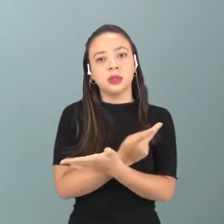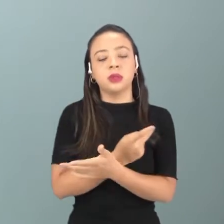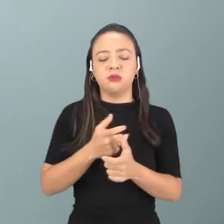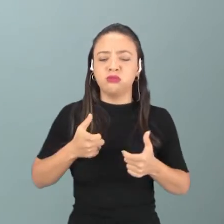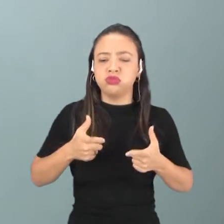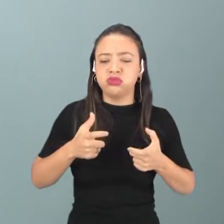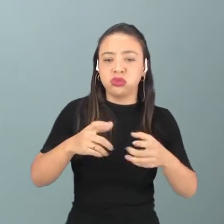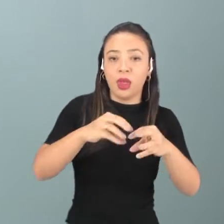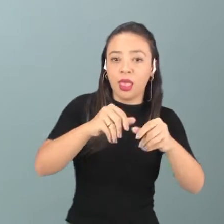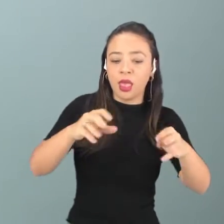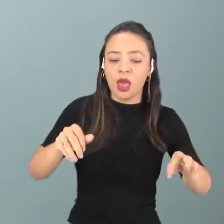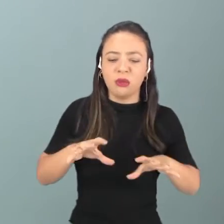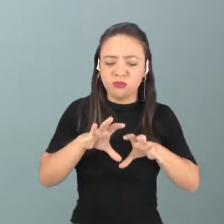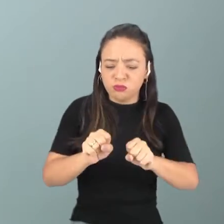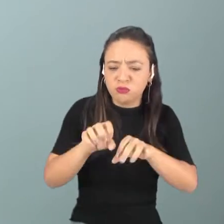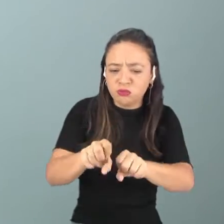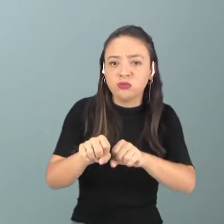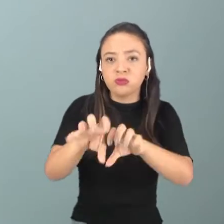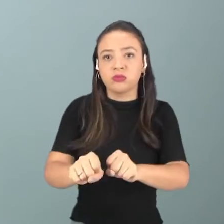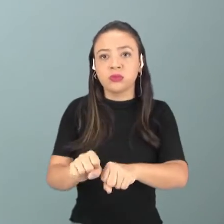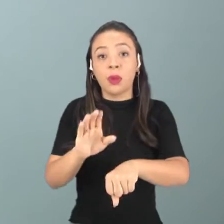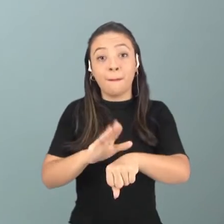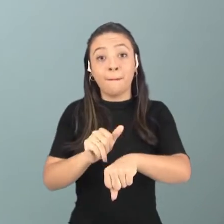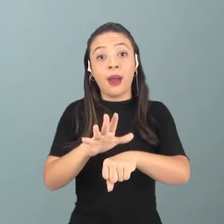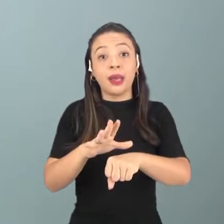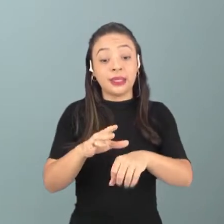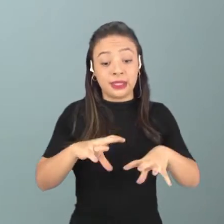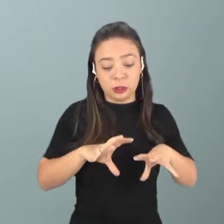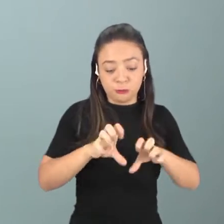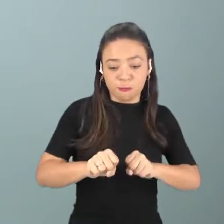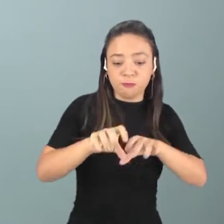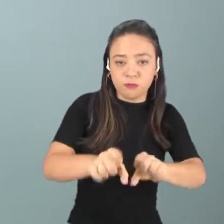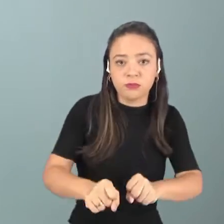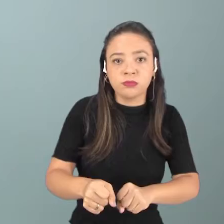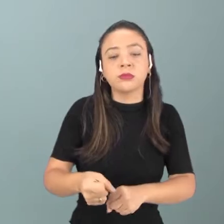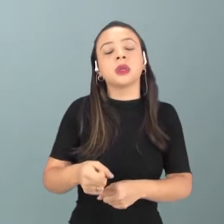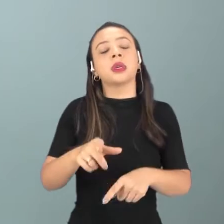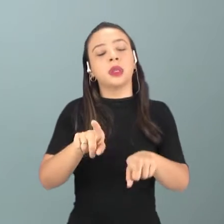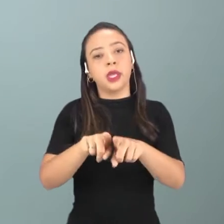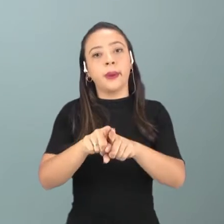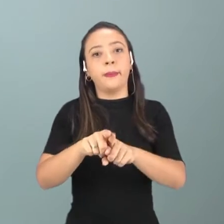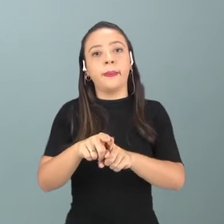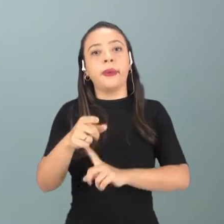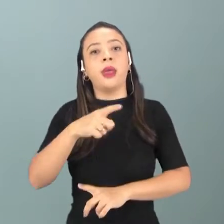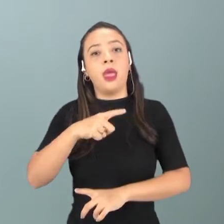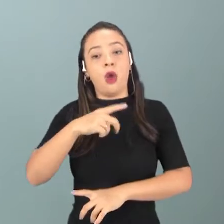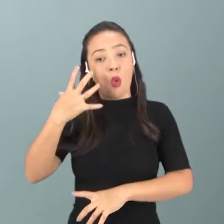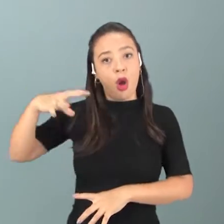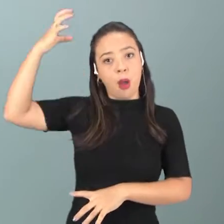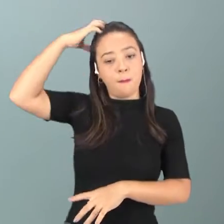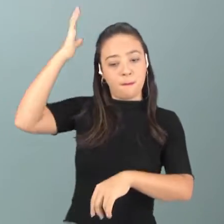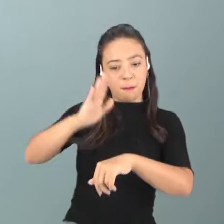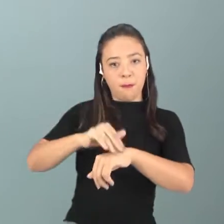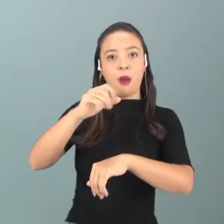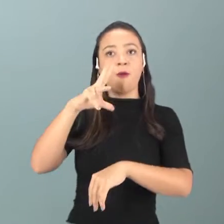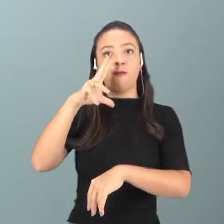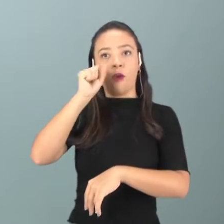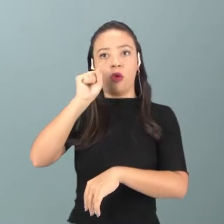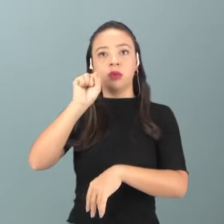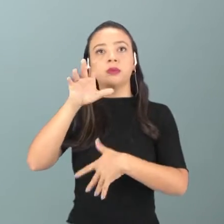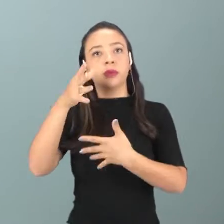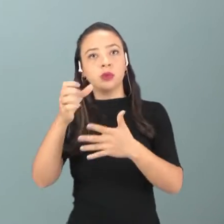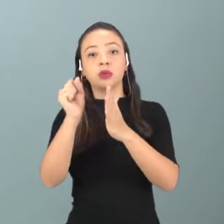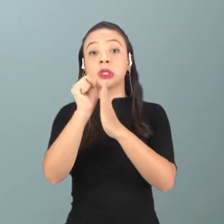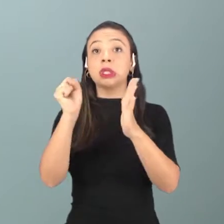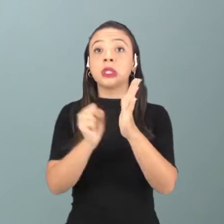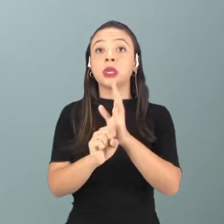terras, porque quanto mais terras conquistadas um reino tinha, mais forte, mais poderoso ele era. Então, aconteceu essa invasão lá no século